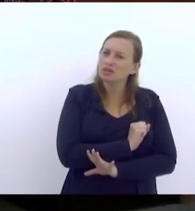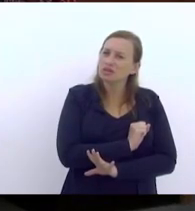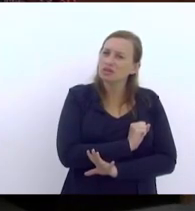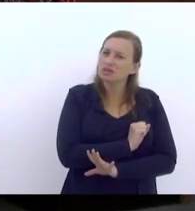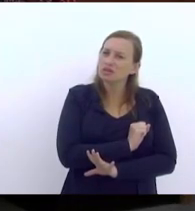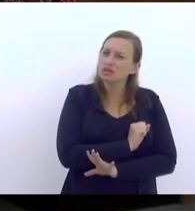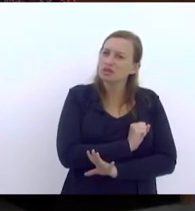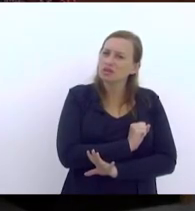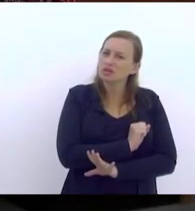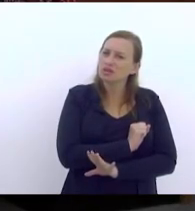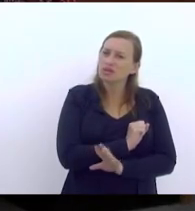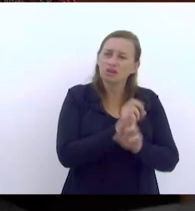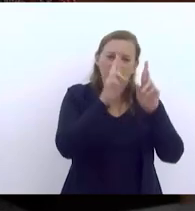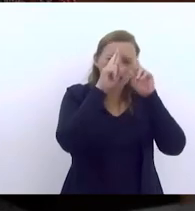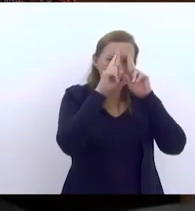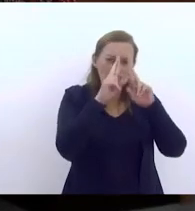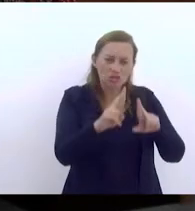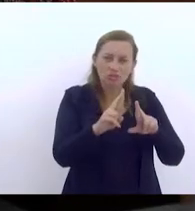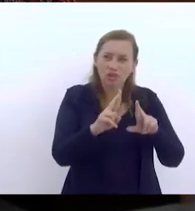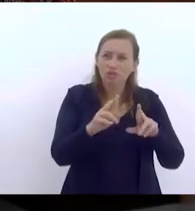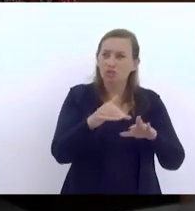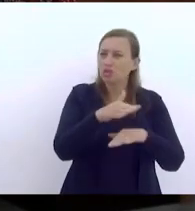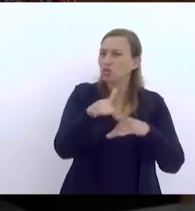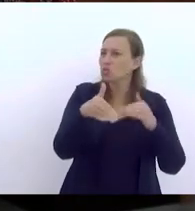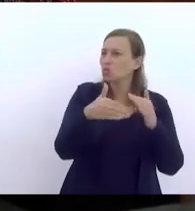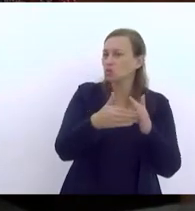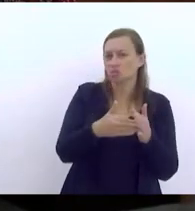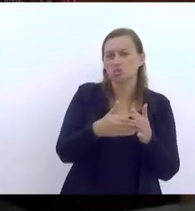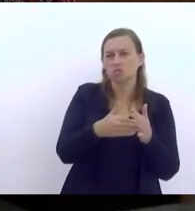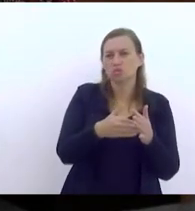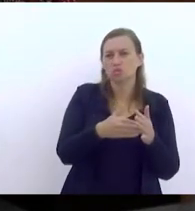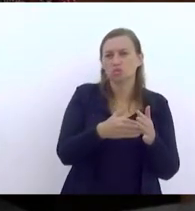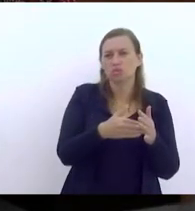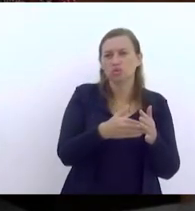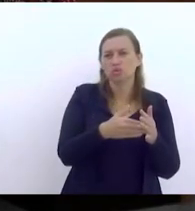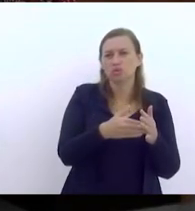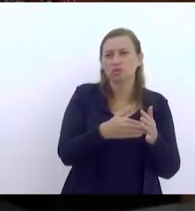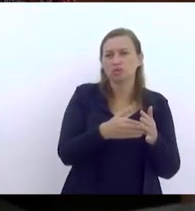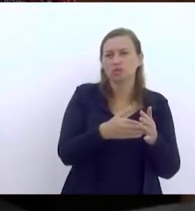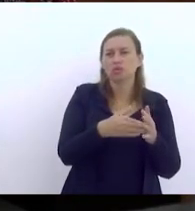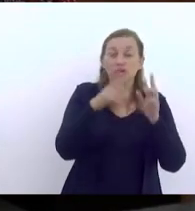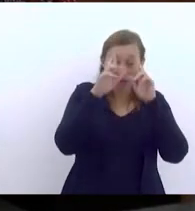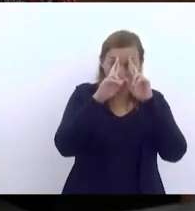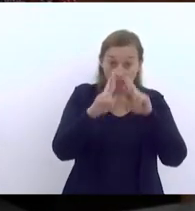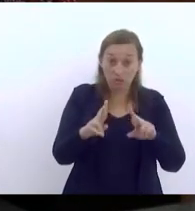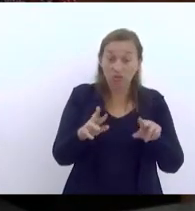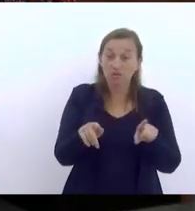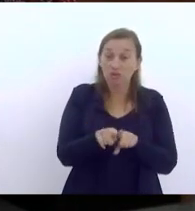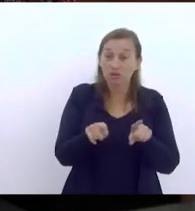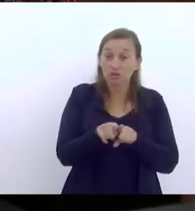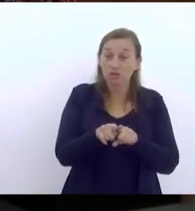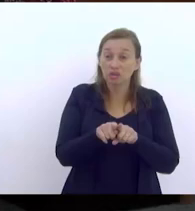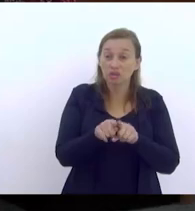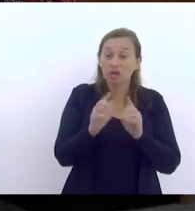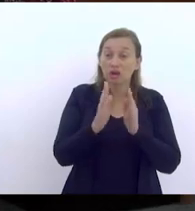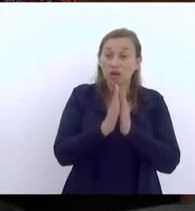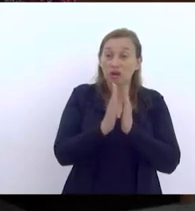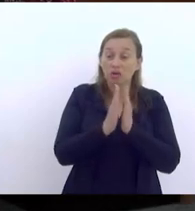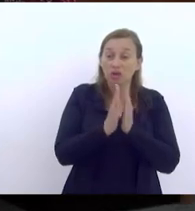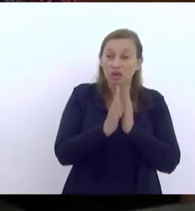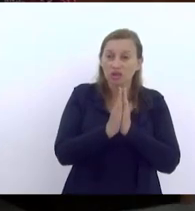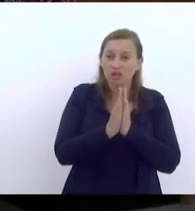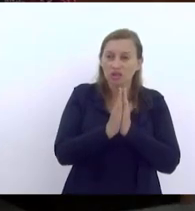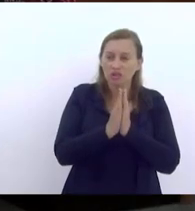ser respeito ao próximo e respeito também à oração universal, que